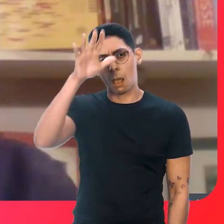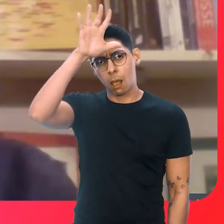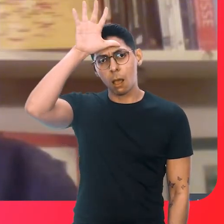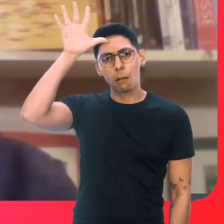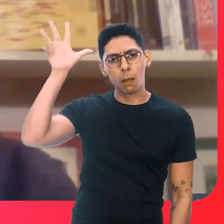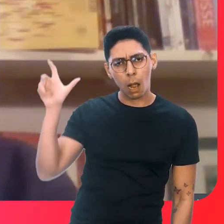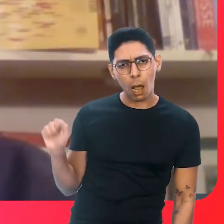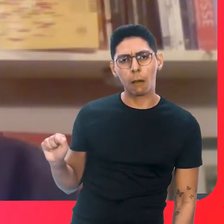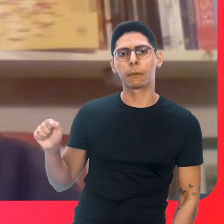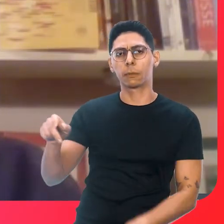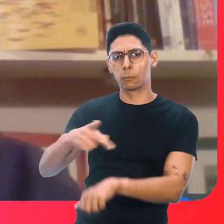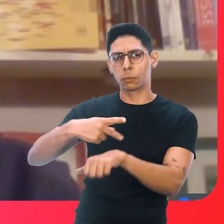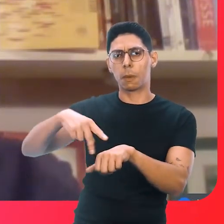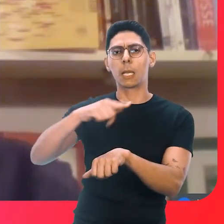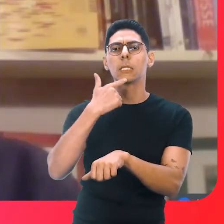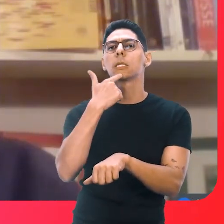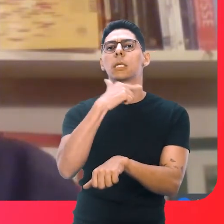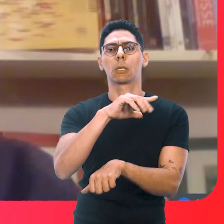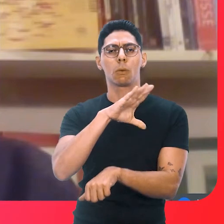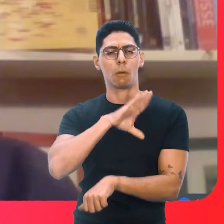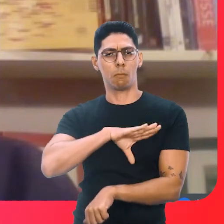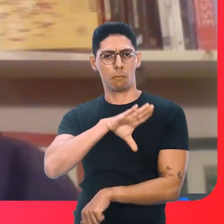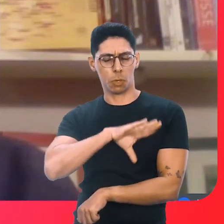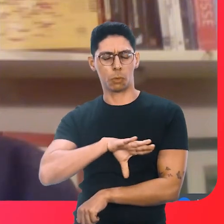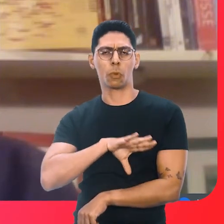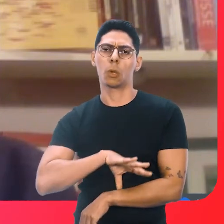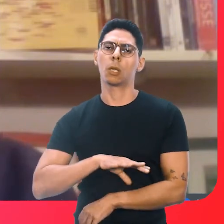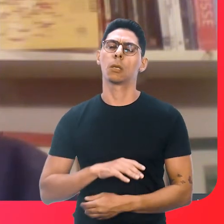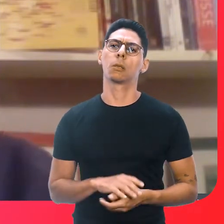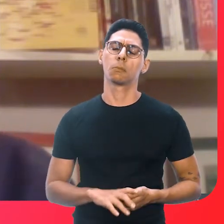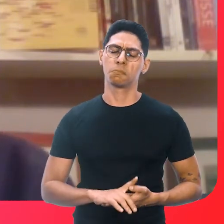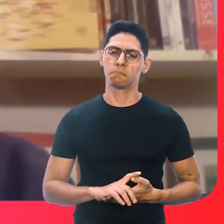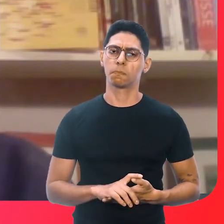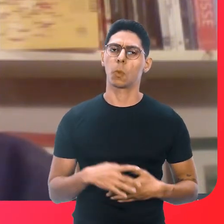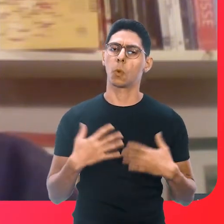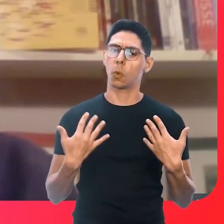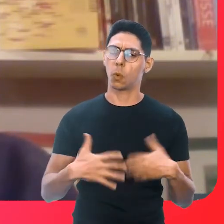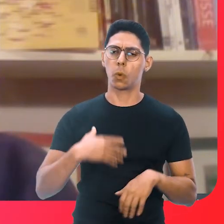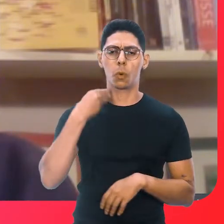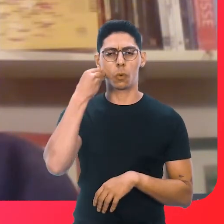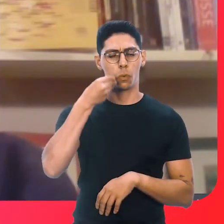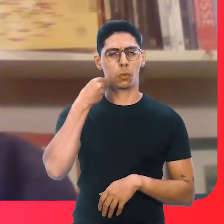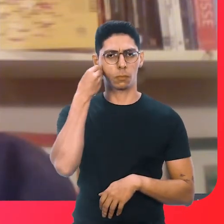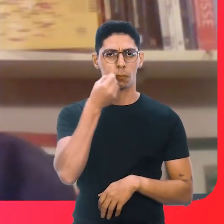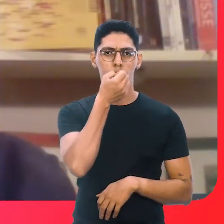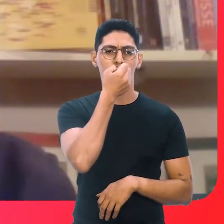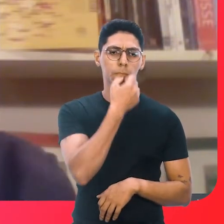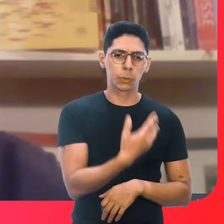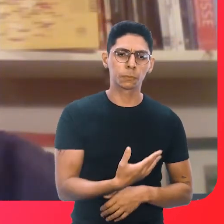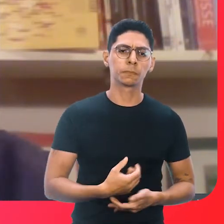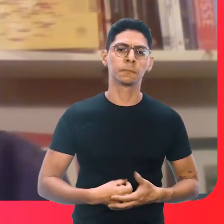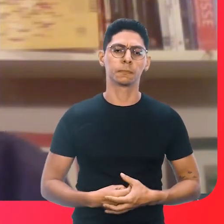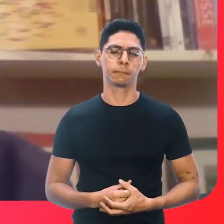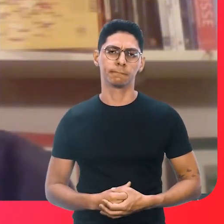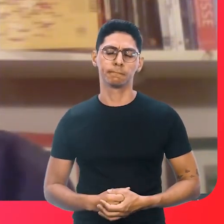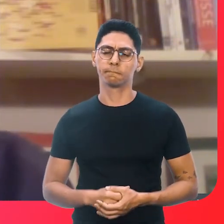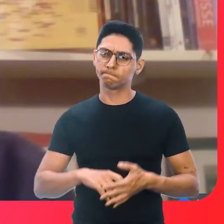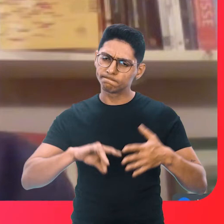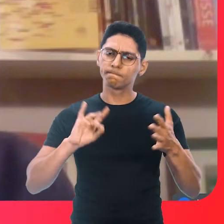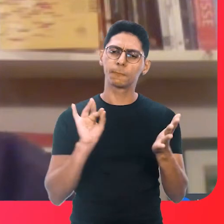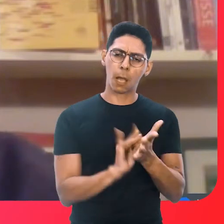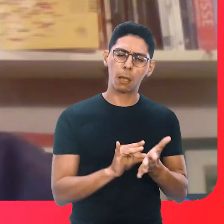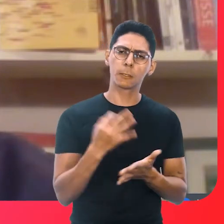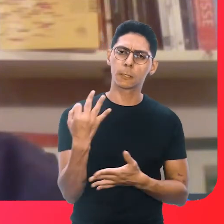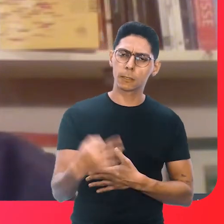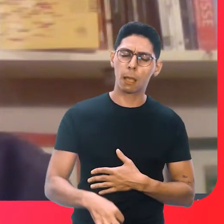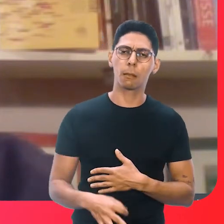países lusófonos, recebíamos correspondência. Foi uma experiência maravilhosa, e, de fato, nós entramos